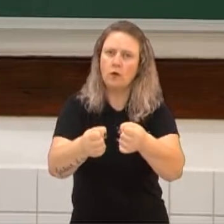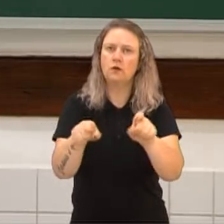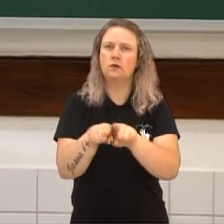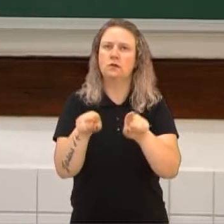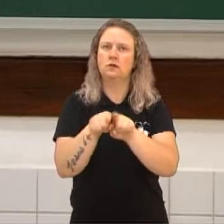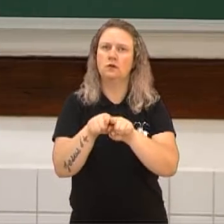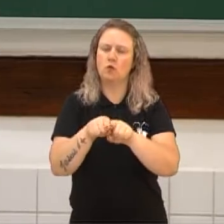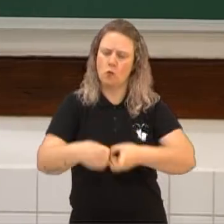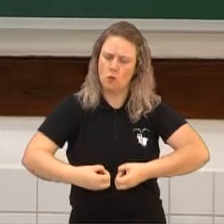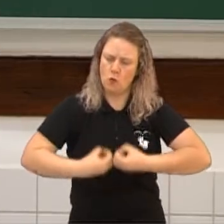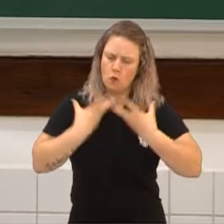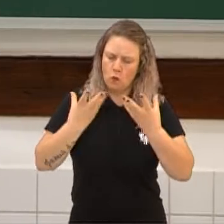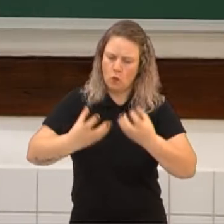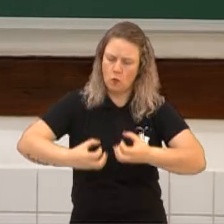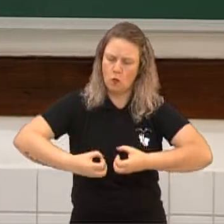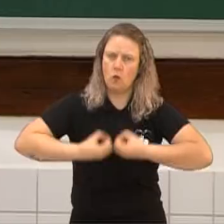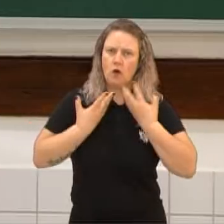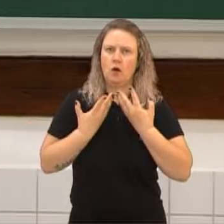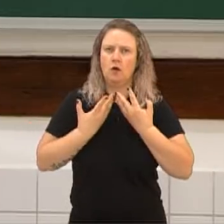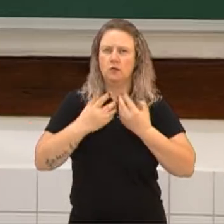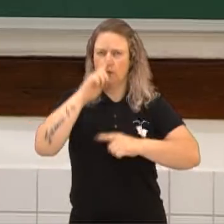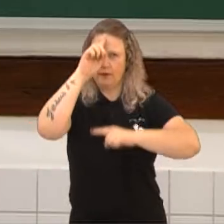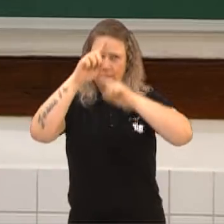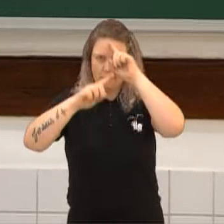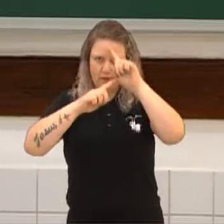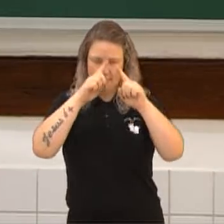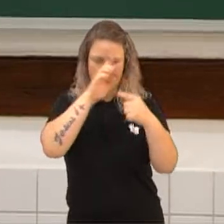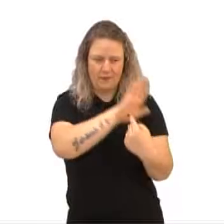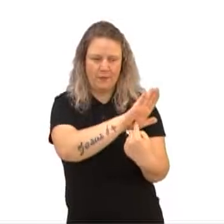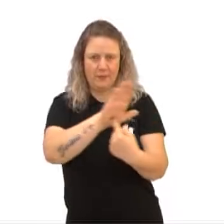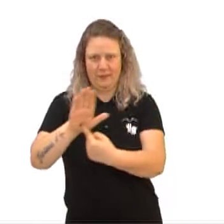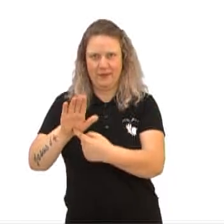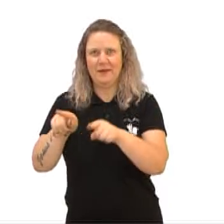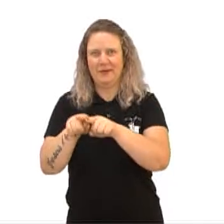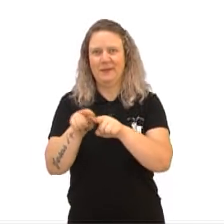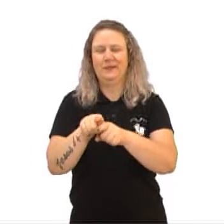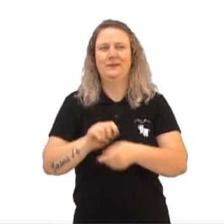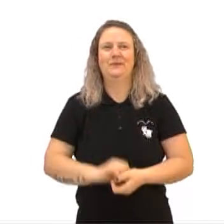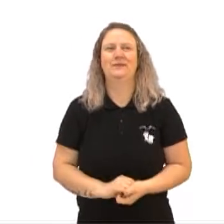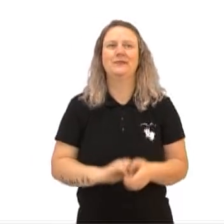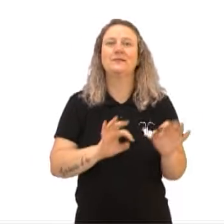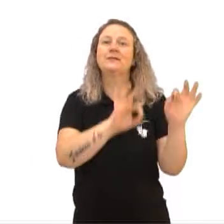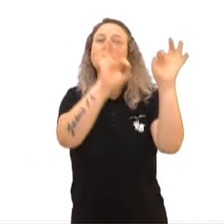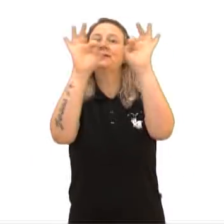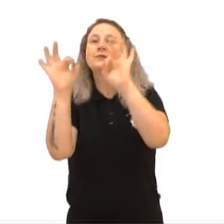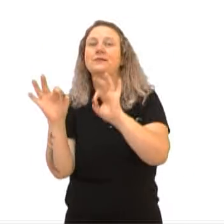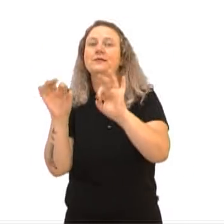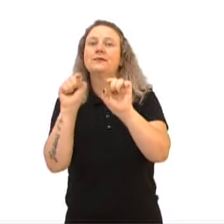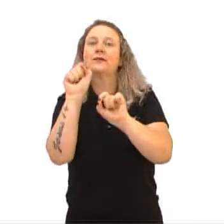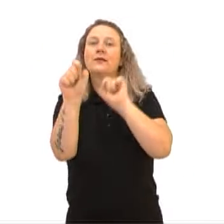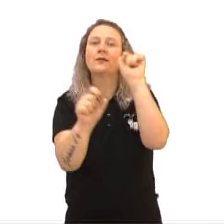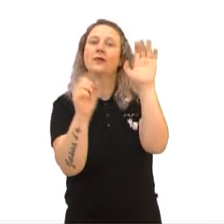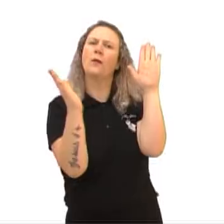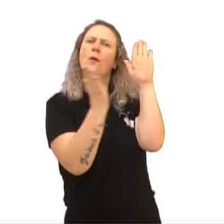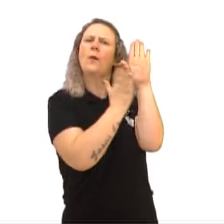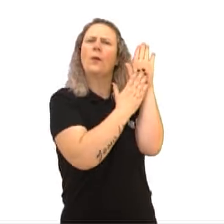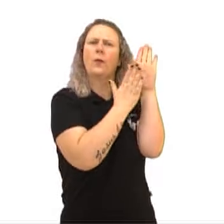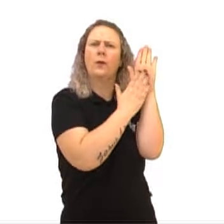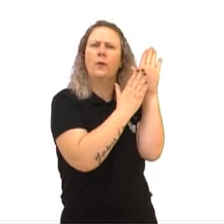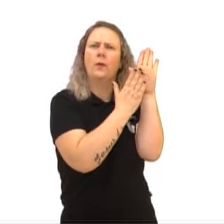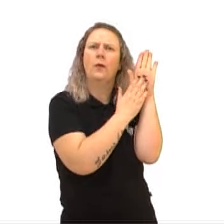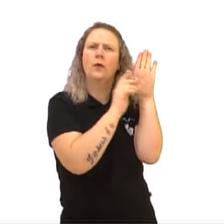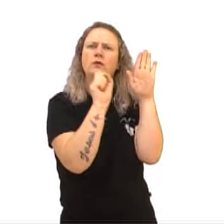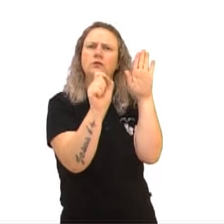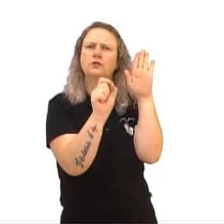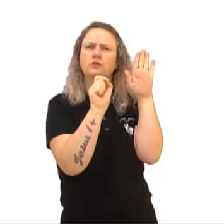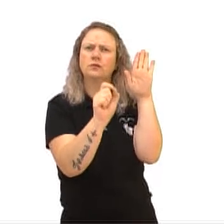se expressar a ideia deles. Então, continuando aqui, a proposta desses artistas era fazer uma